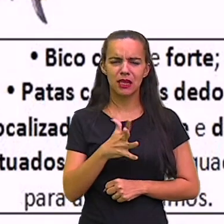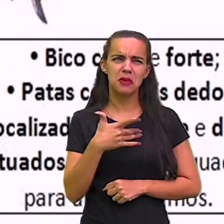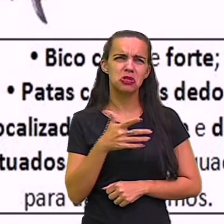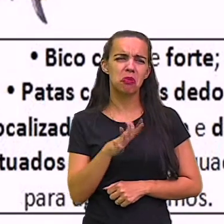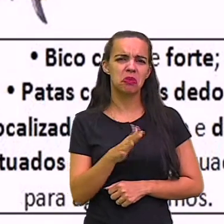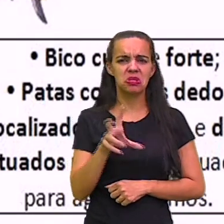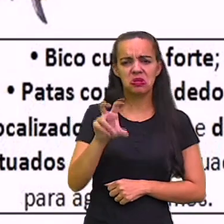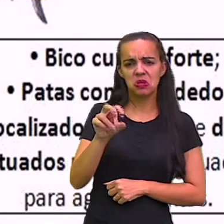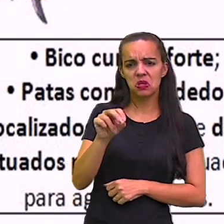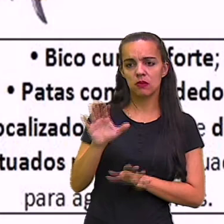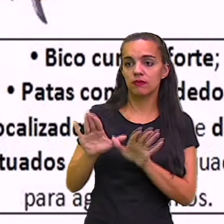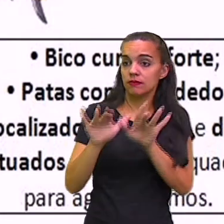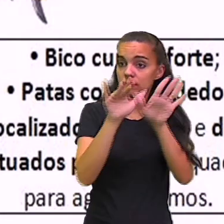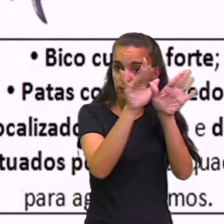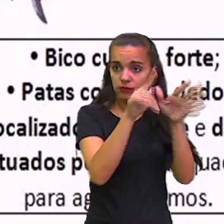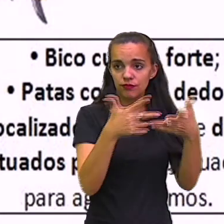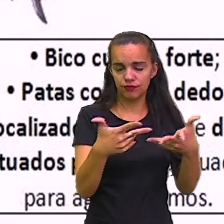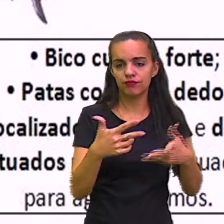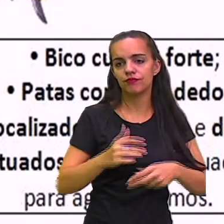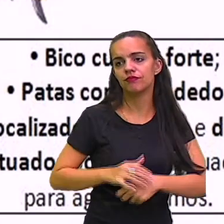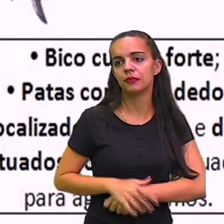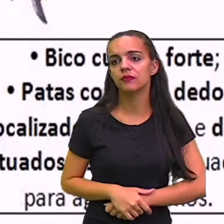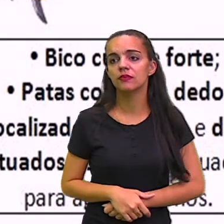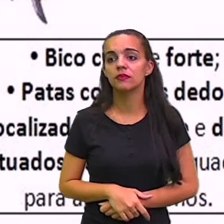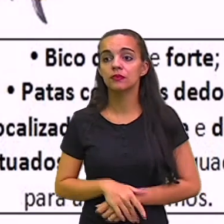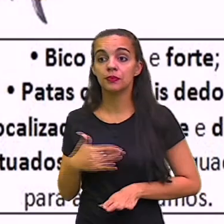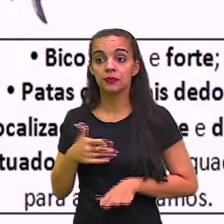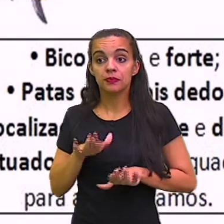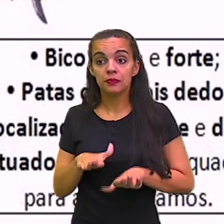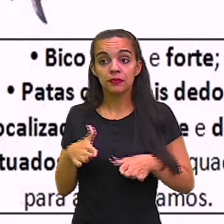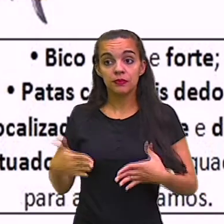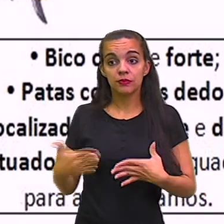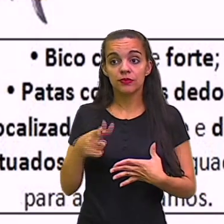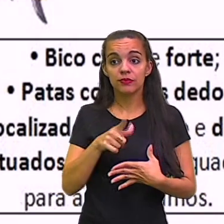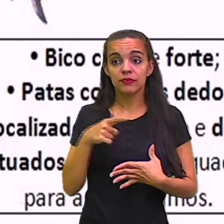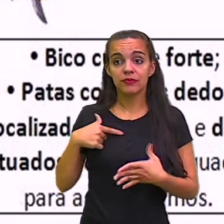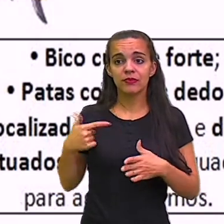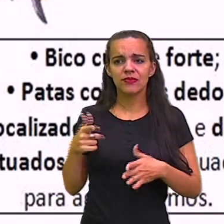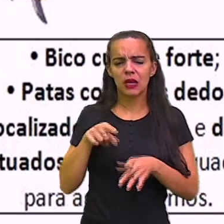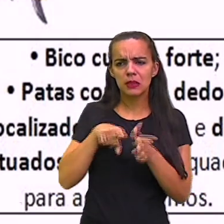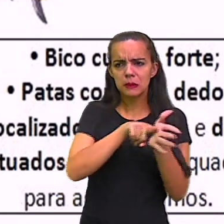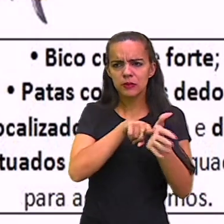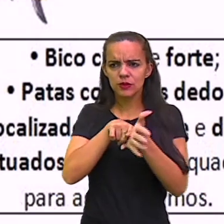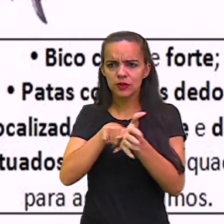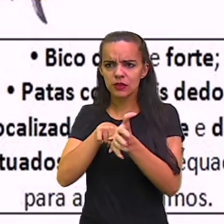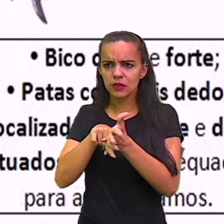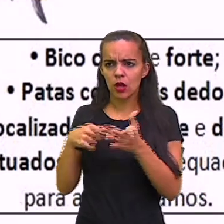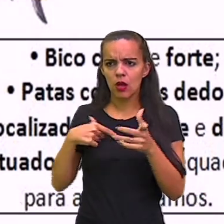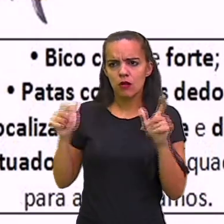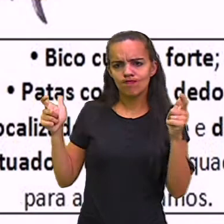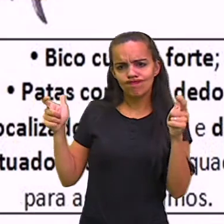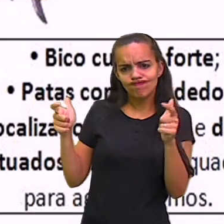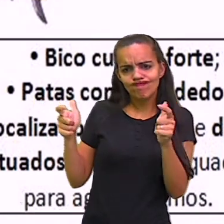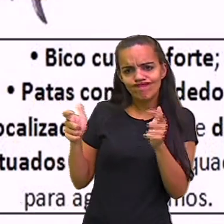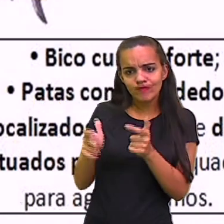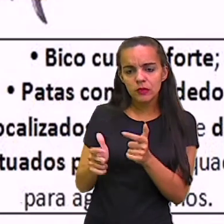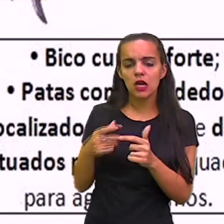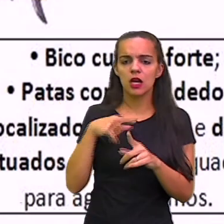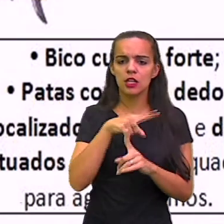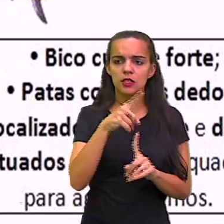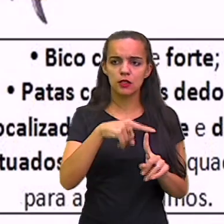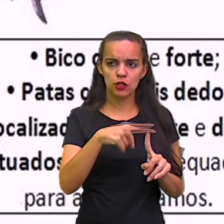pássaros adultos na reserva biológica de Saltinho segundo pesquisadores a diminuição de exemplares da espécie